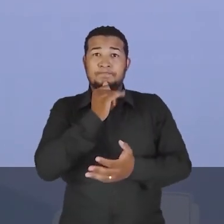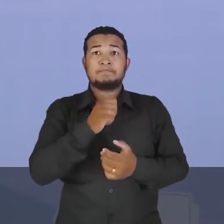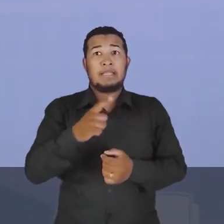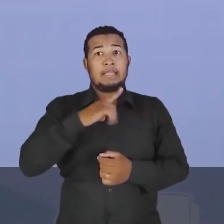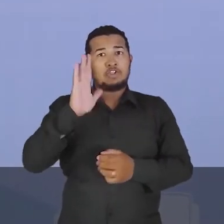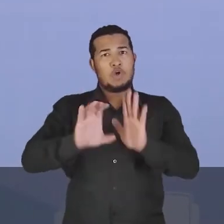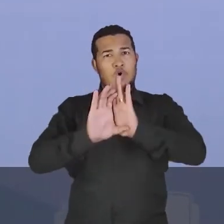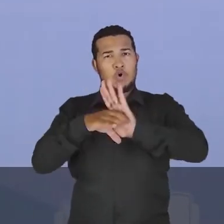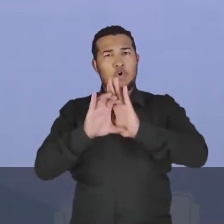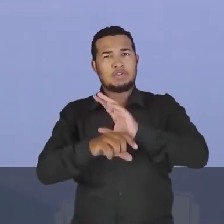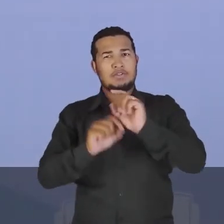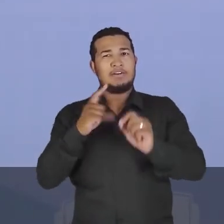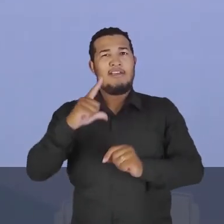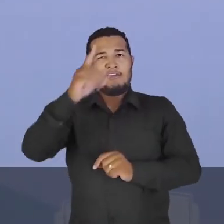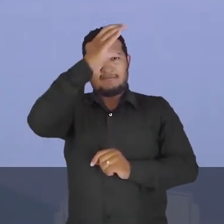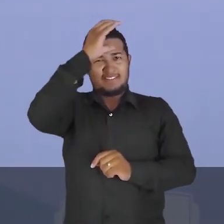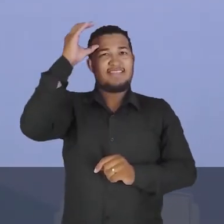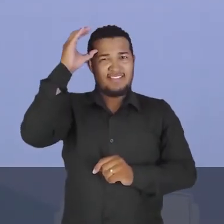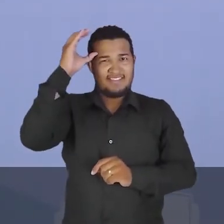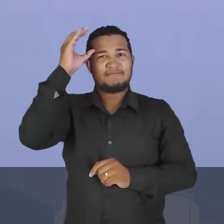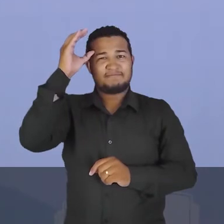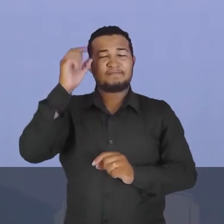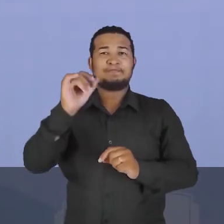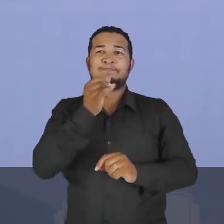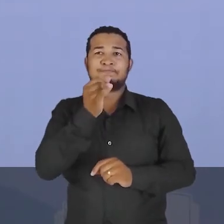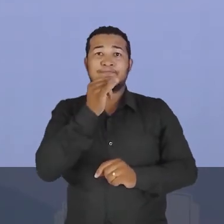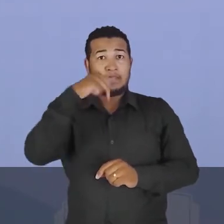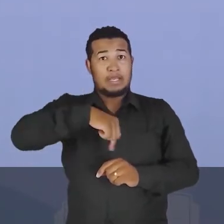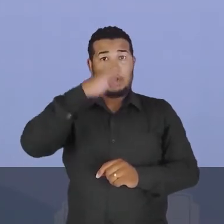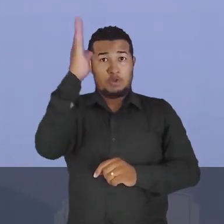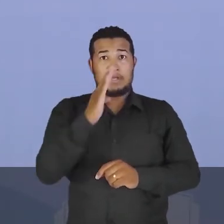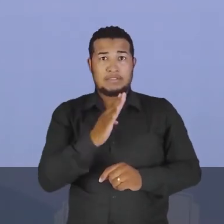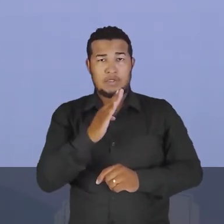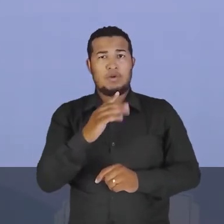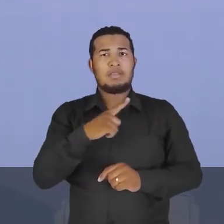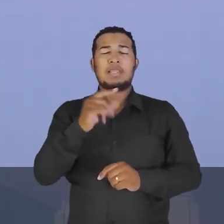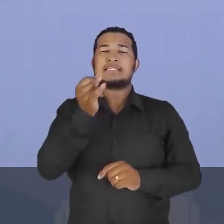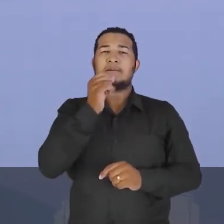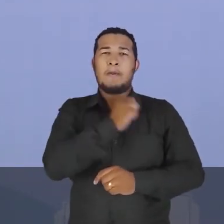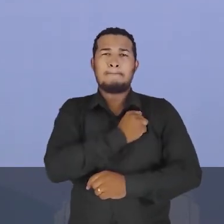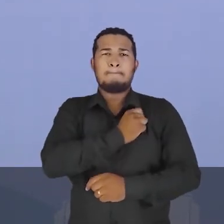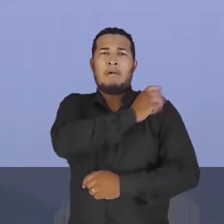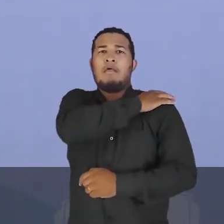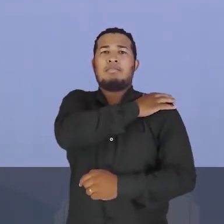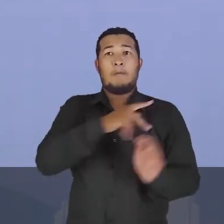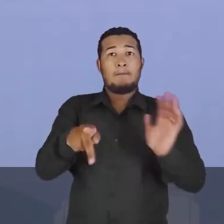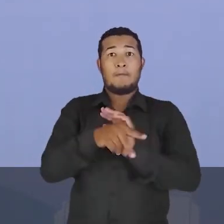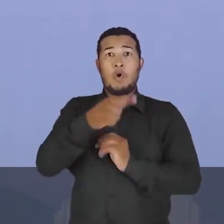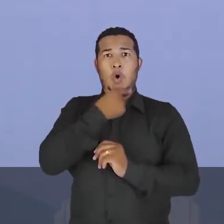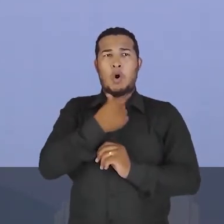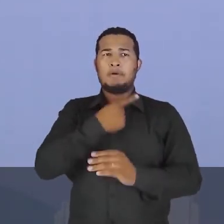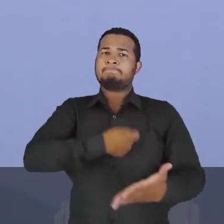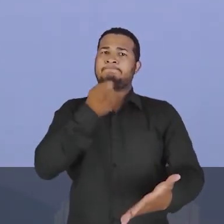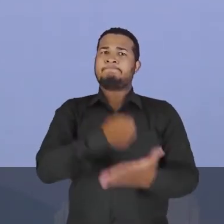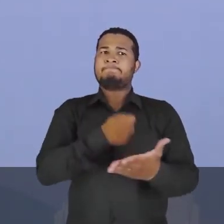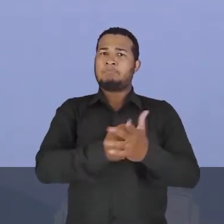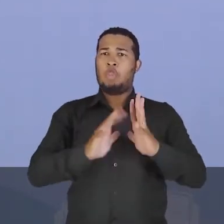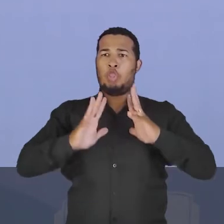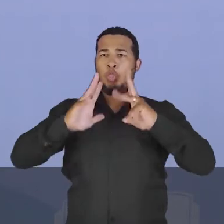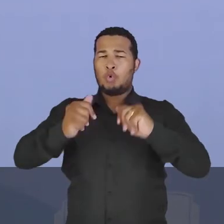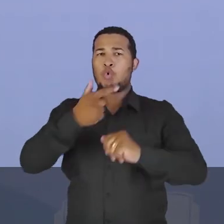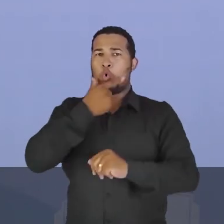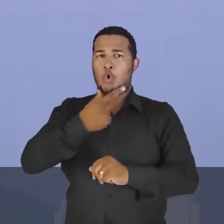esse conceito de cidadania à nação. Por exemplo, no Brasil, o alistamento militar para homens é obrigatório. Todos